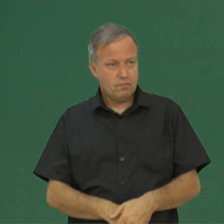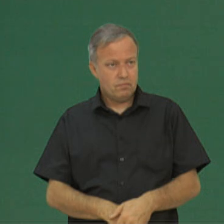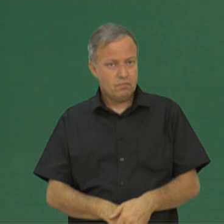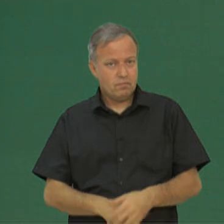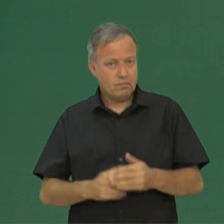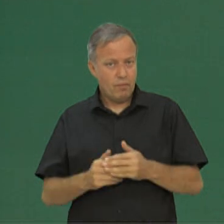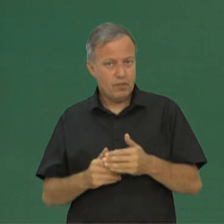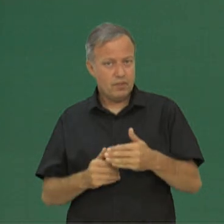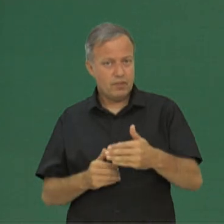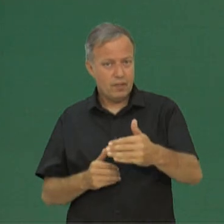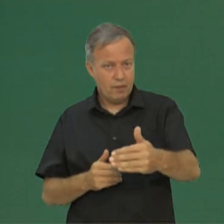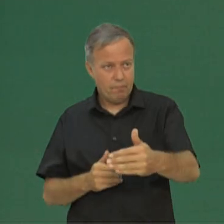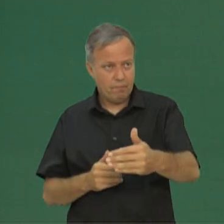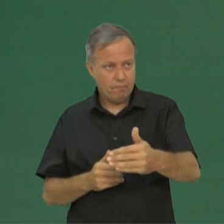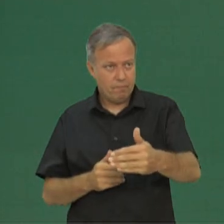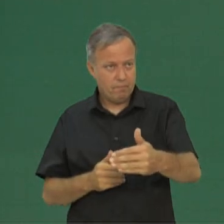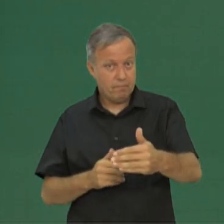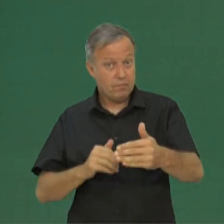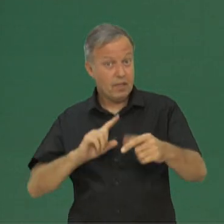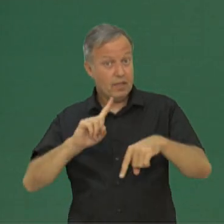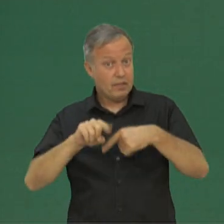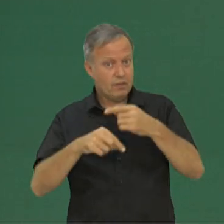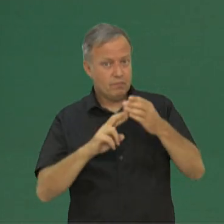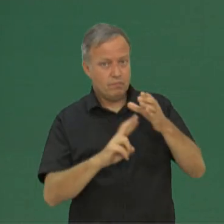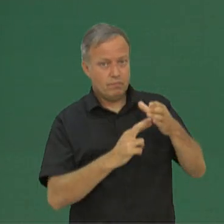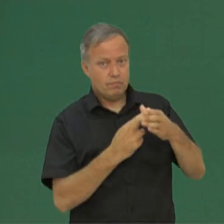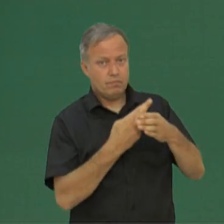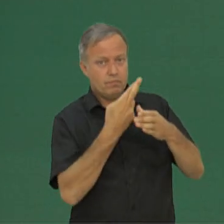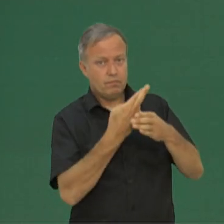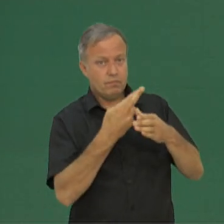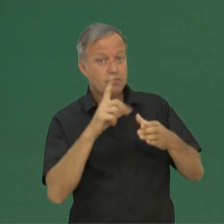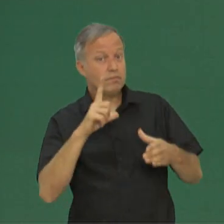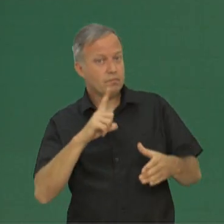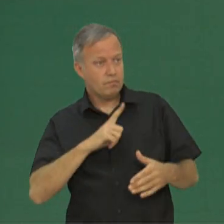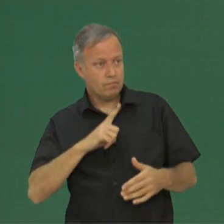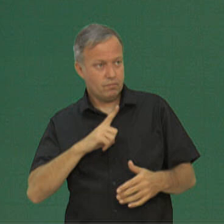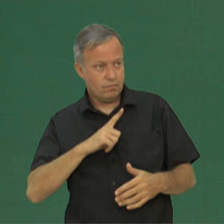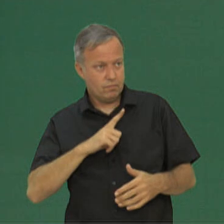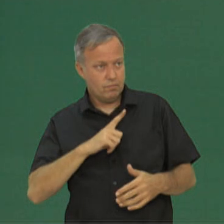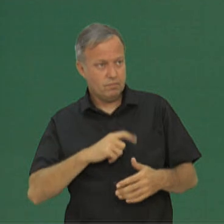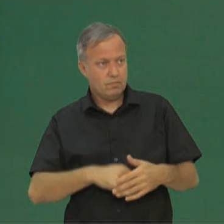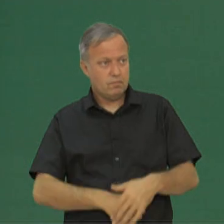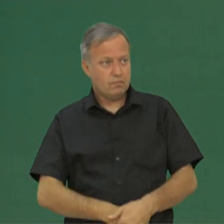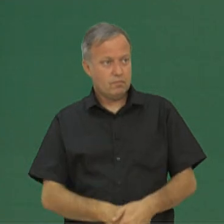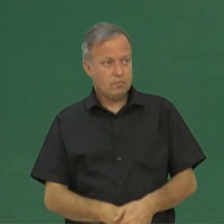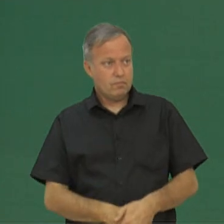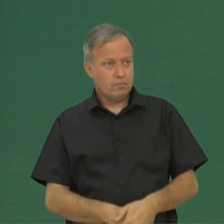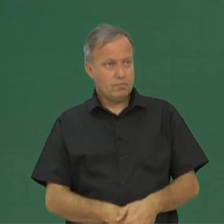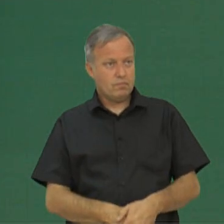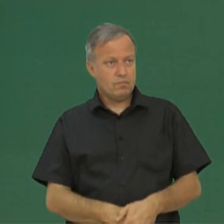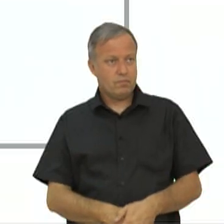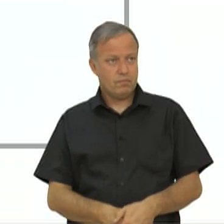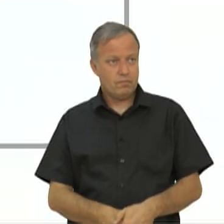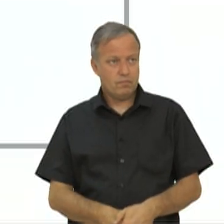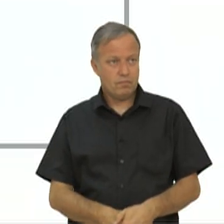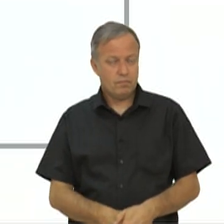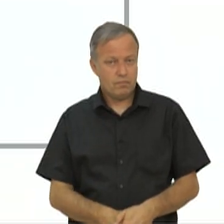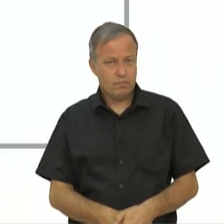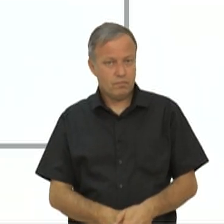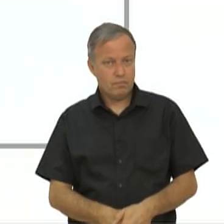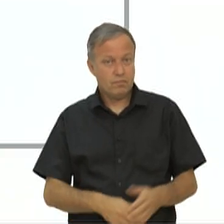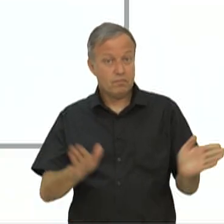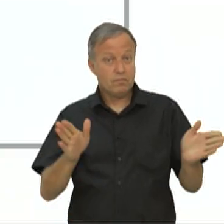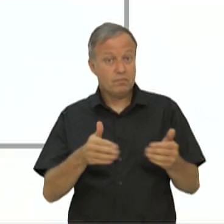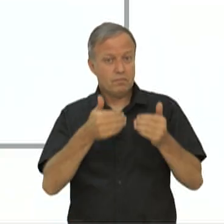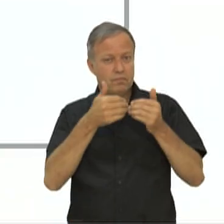frente, ver aqui depois a Revolução Francesa, o que a gente tem? Vamos lá? Vamos ver então.